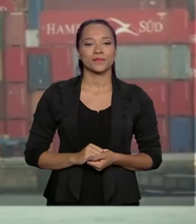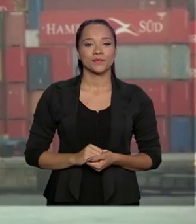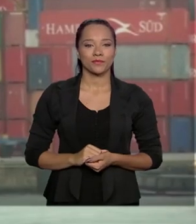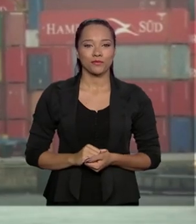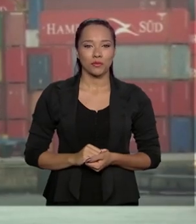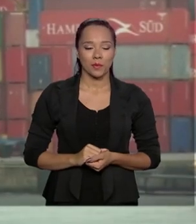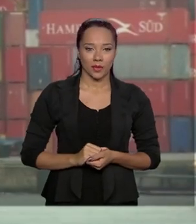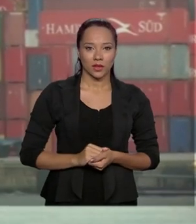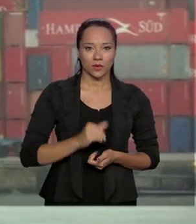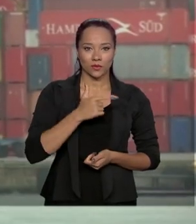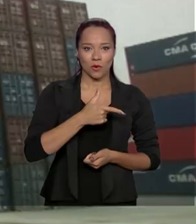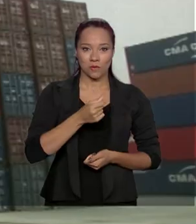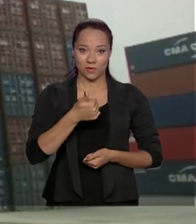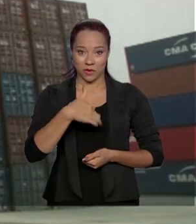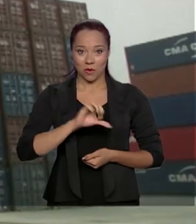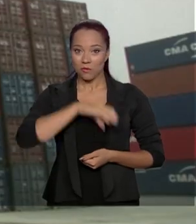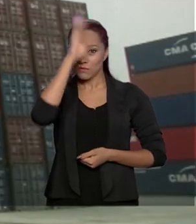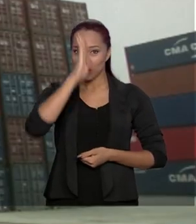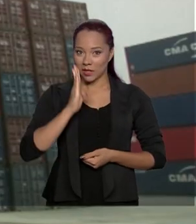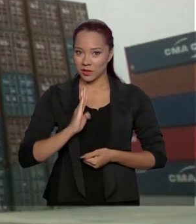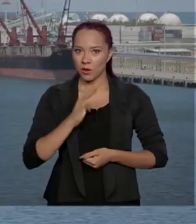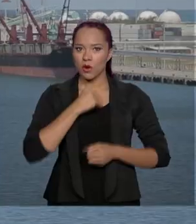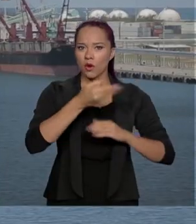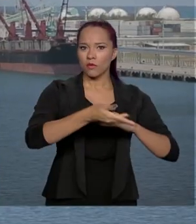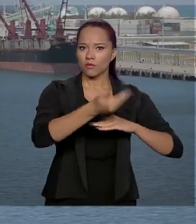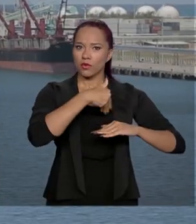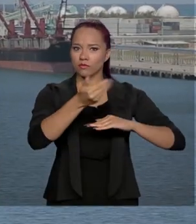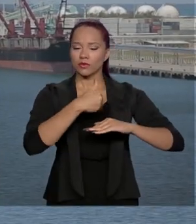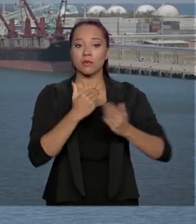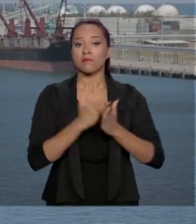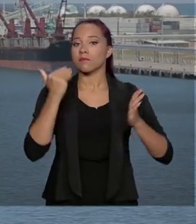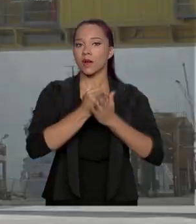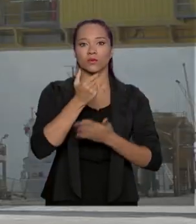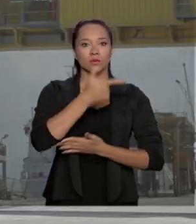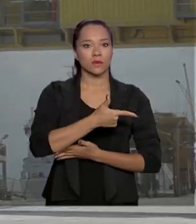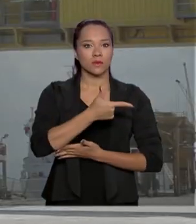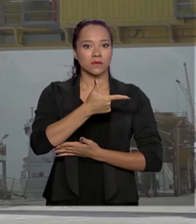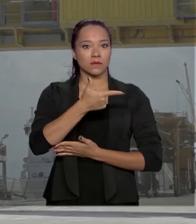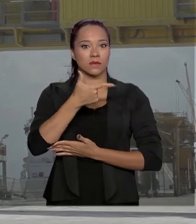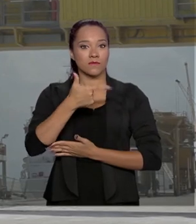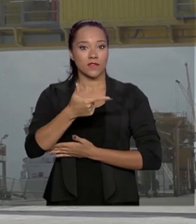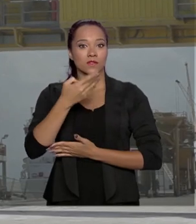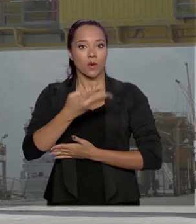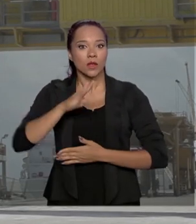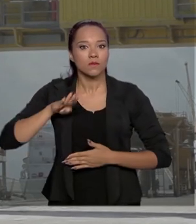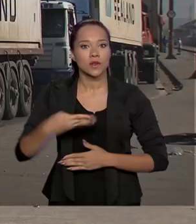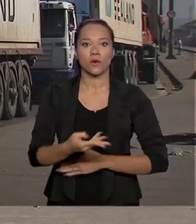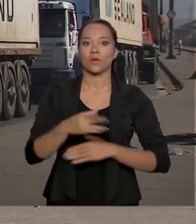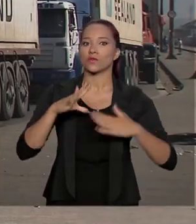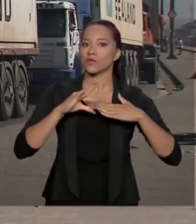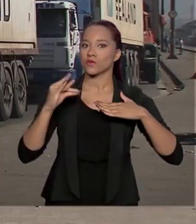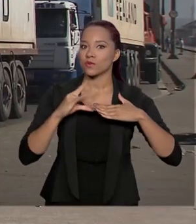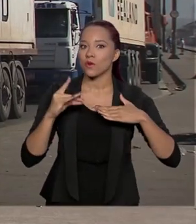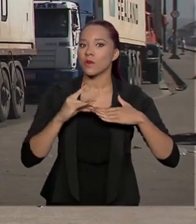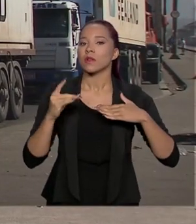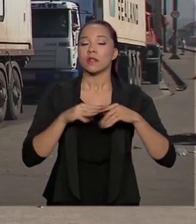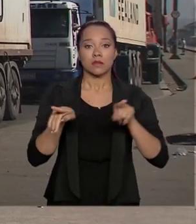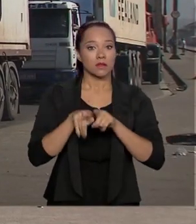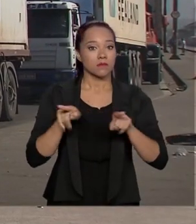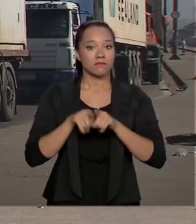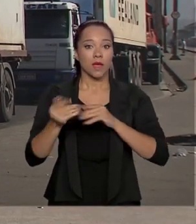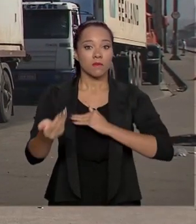Em 2019, o Brasil exportou mais de 224 bilhões de dólares e importou